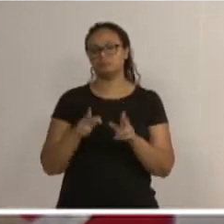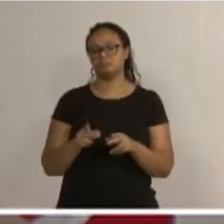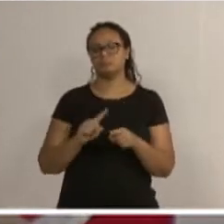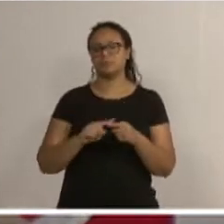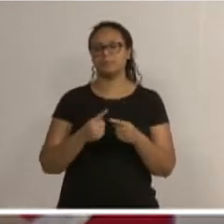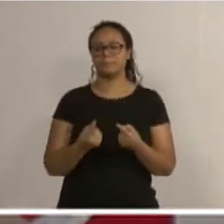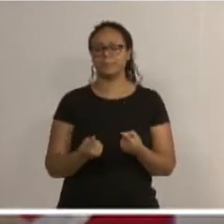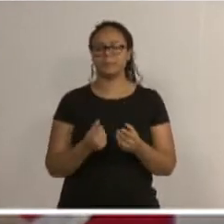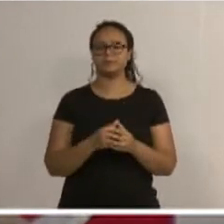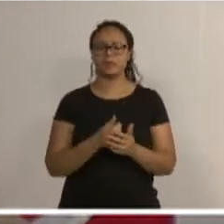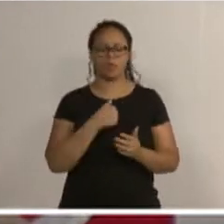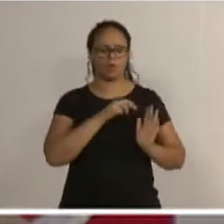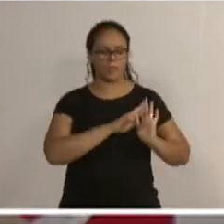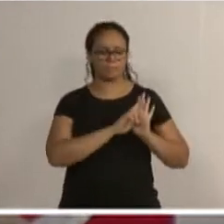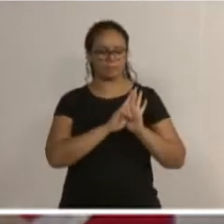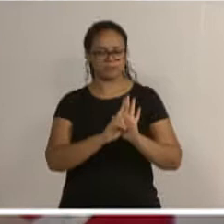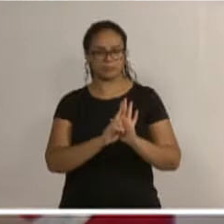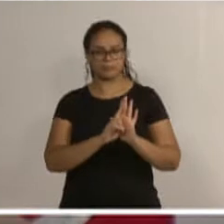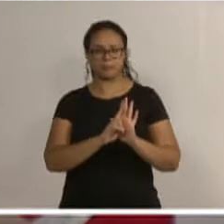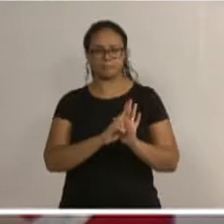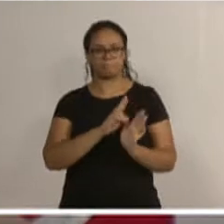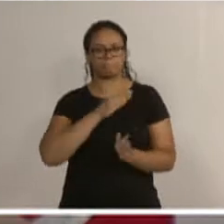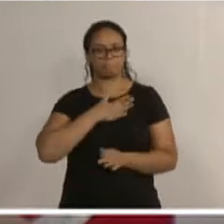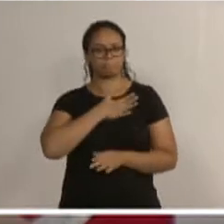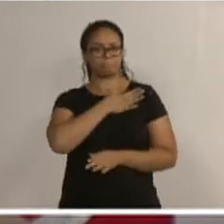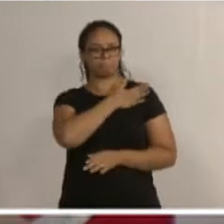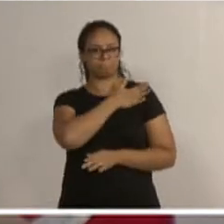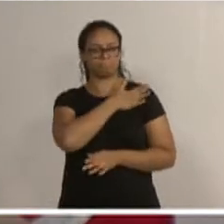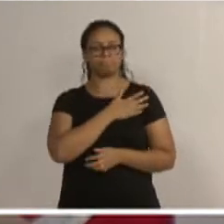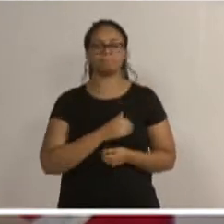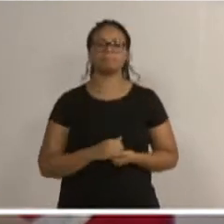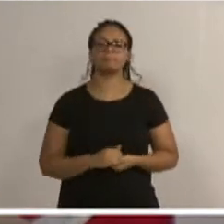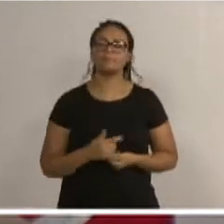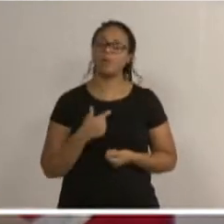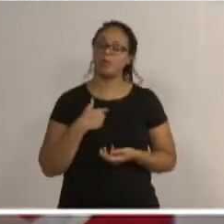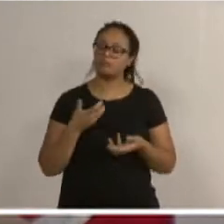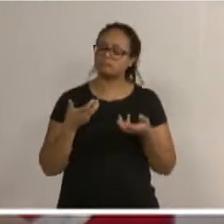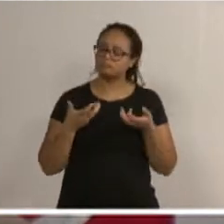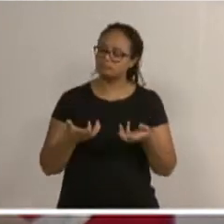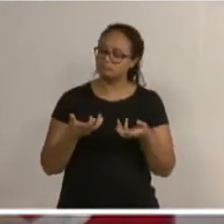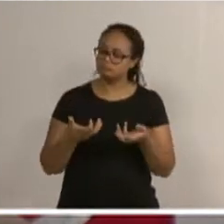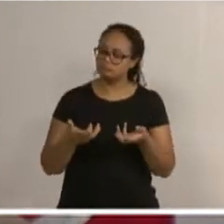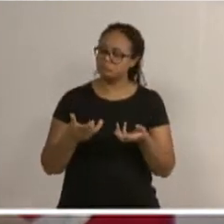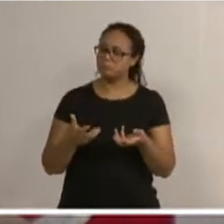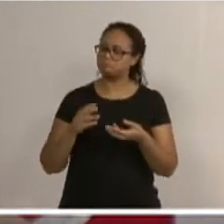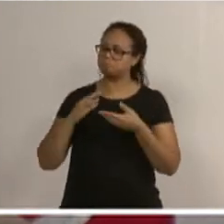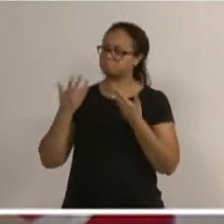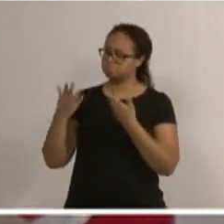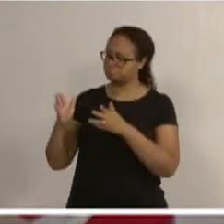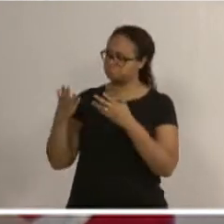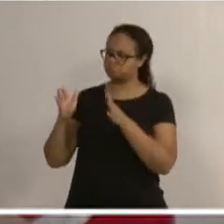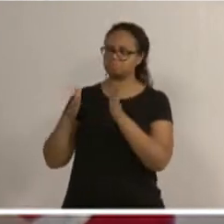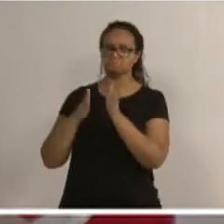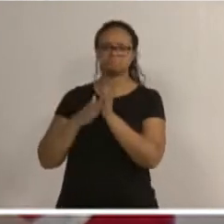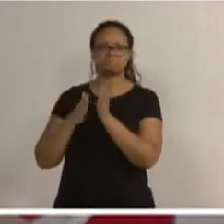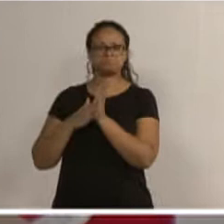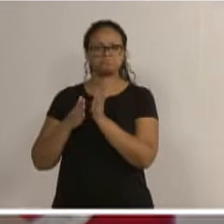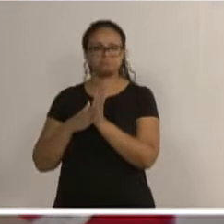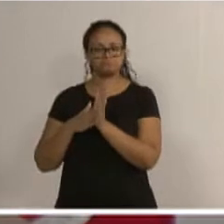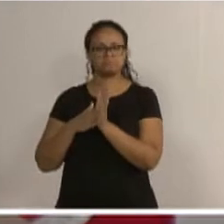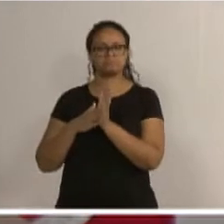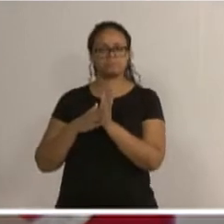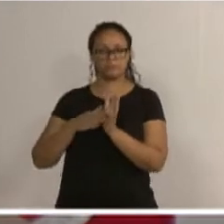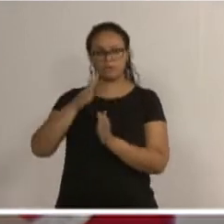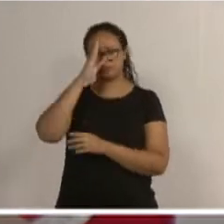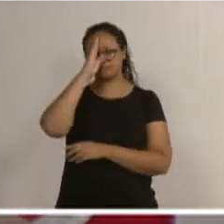prefeito, eu quero enaltecer a iniciativa por parte do Poder Legislativo, em especial do vereador Almir